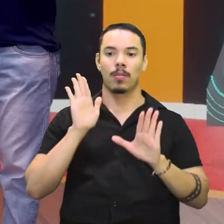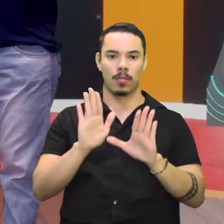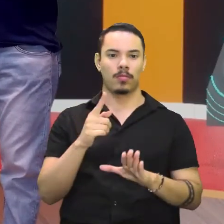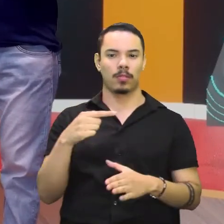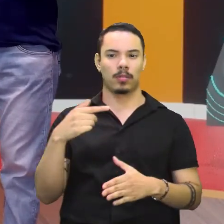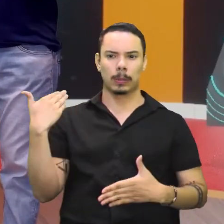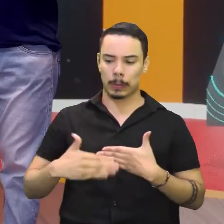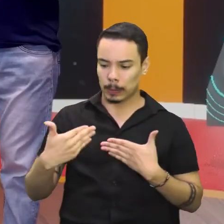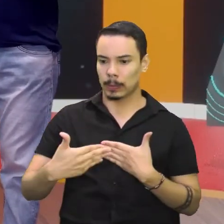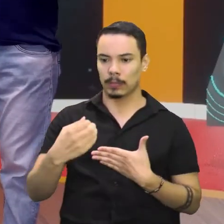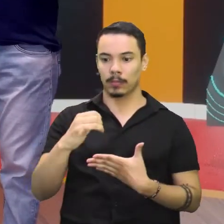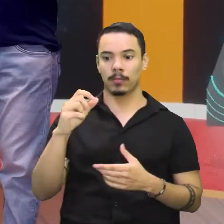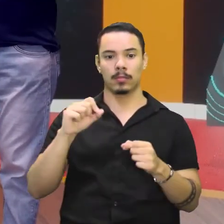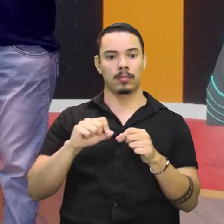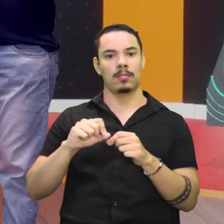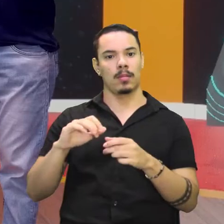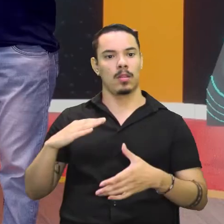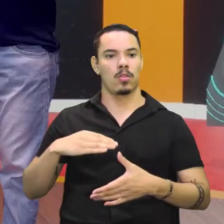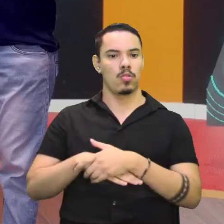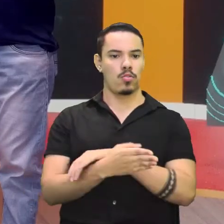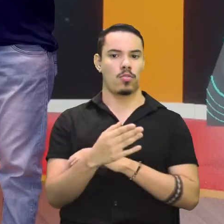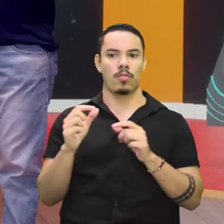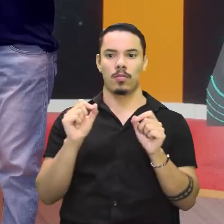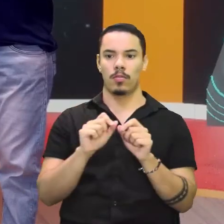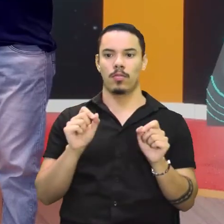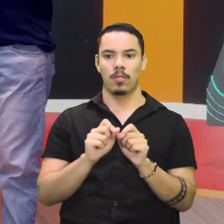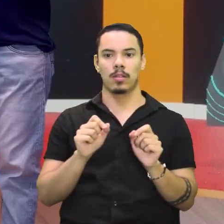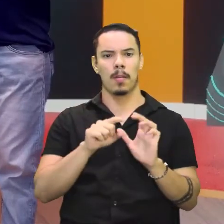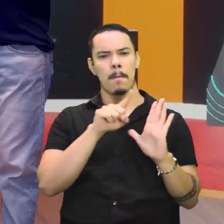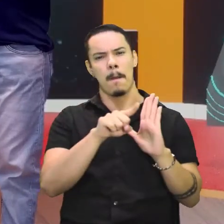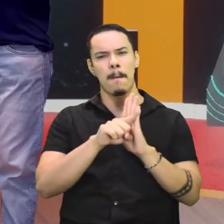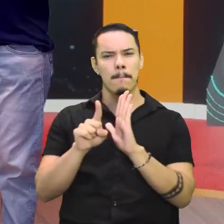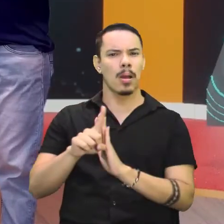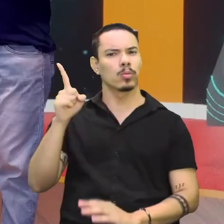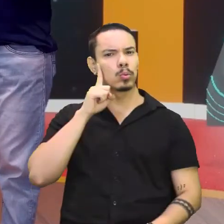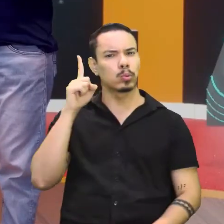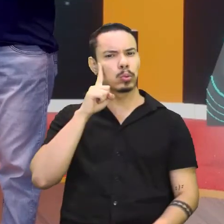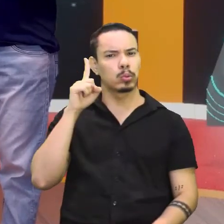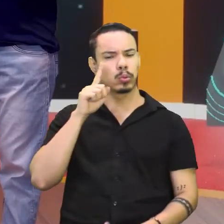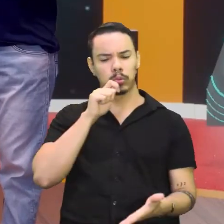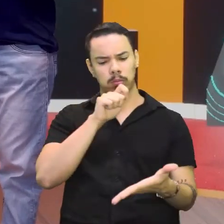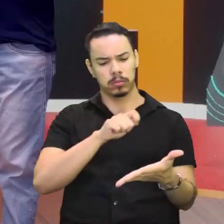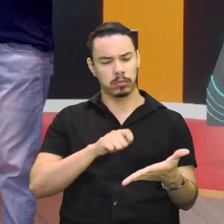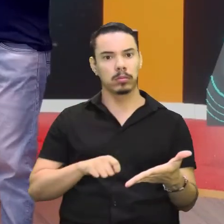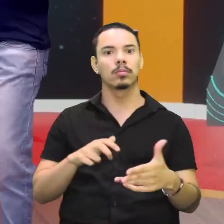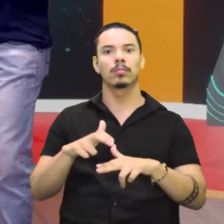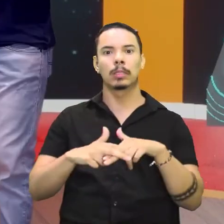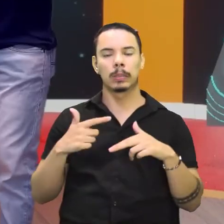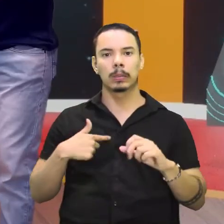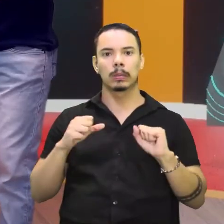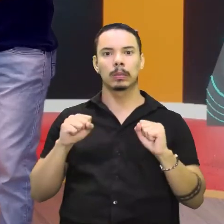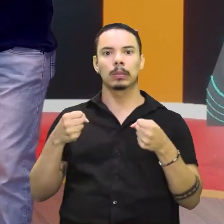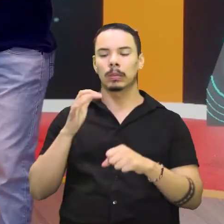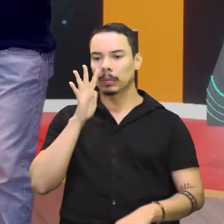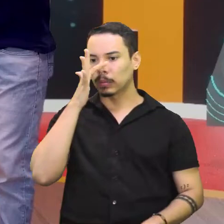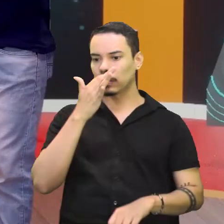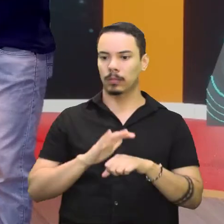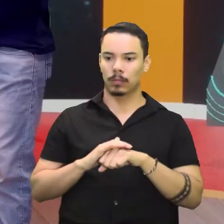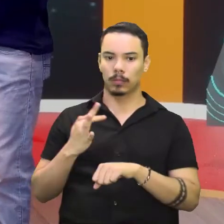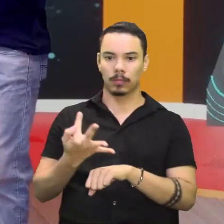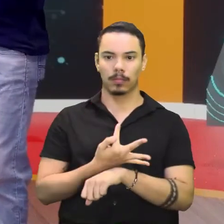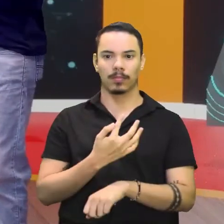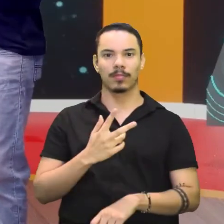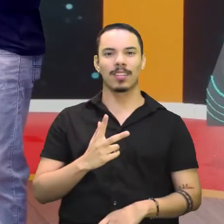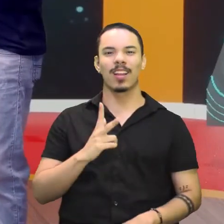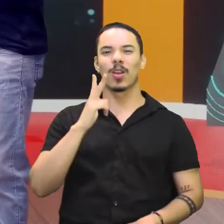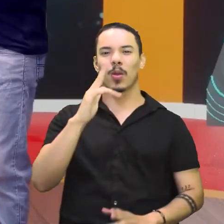vocês começarem a fazer uma questão todo dia. Eu vou insistir na tecla. Eu vou ser aquele vizinho